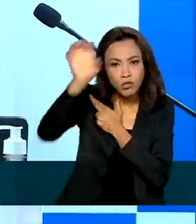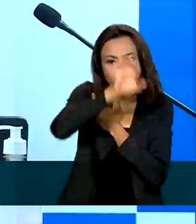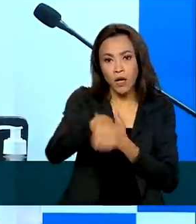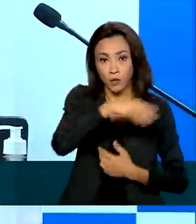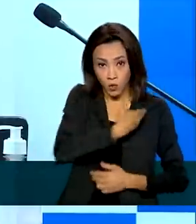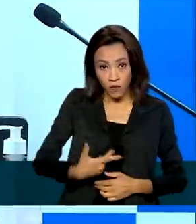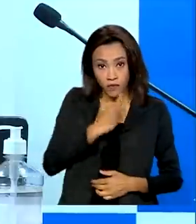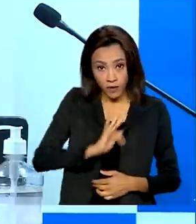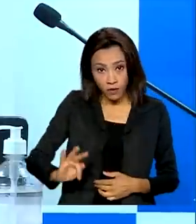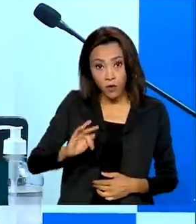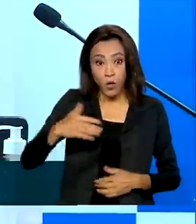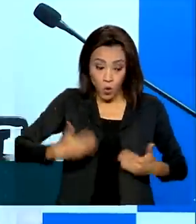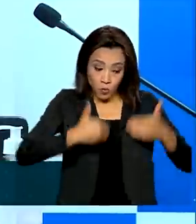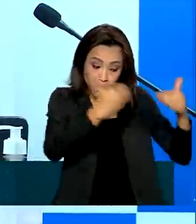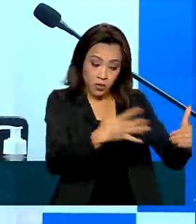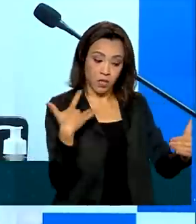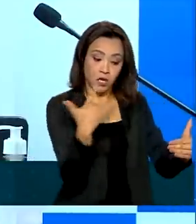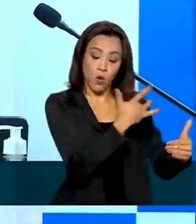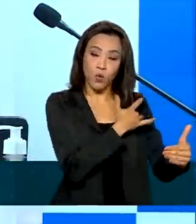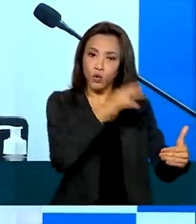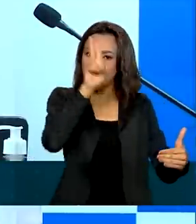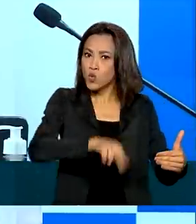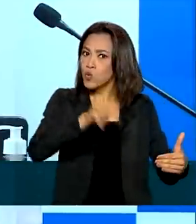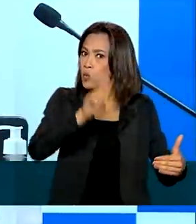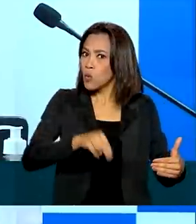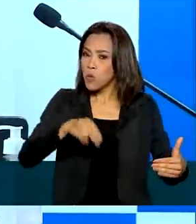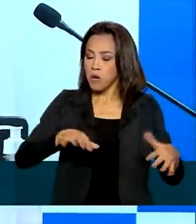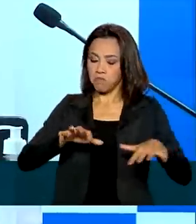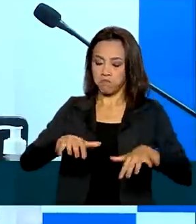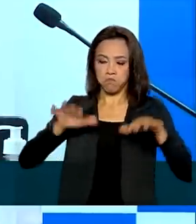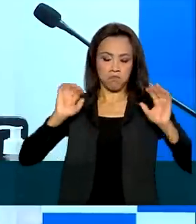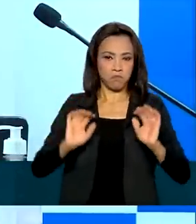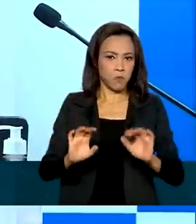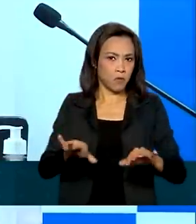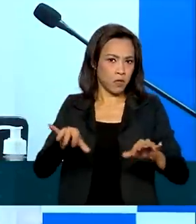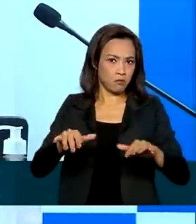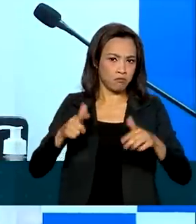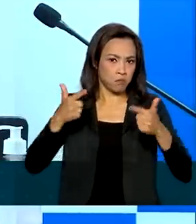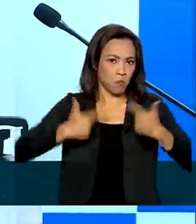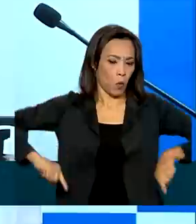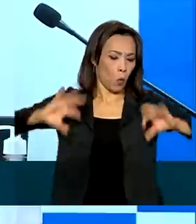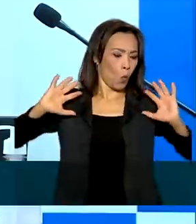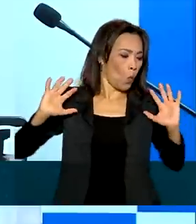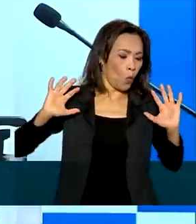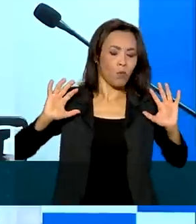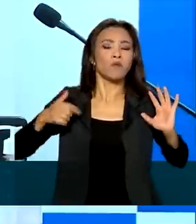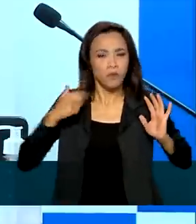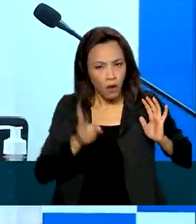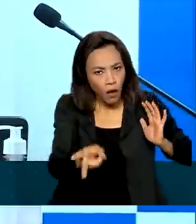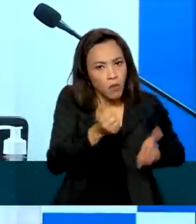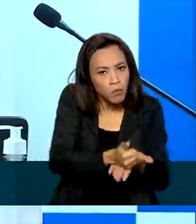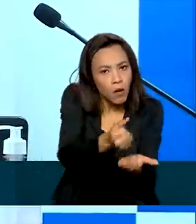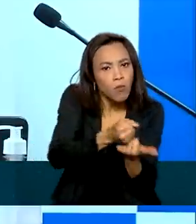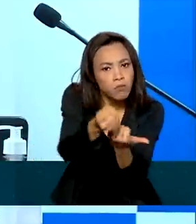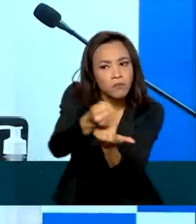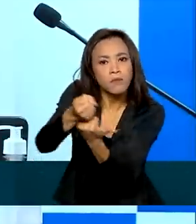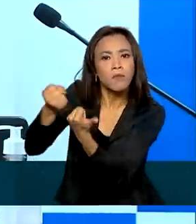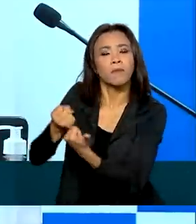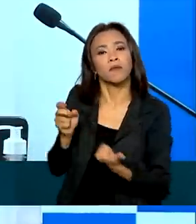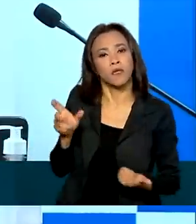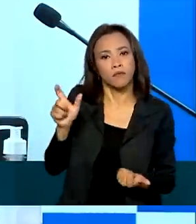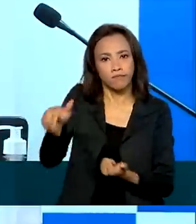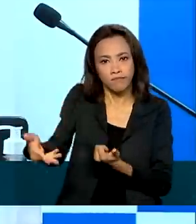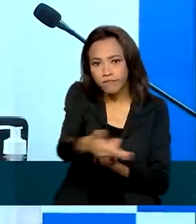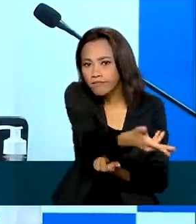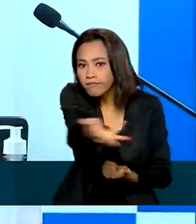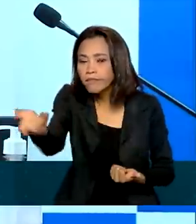nunca deixou nunca deixou de prestar todo o apoio necessário o estados e municípios gestores na conta prestadores de serviço de saúde